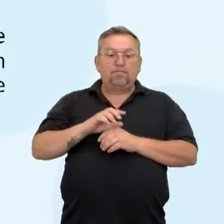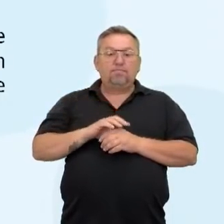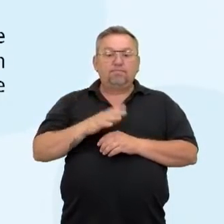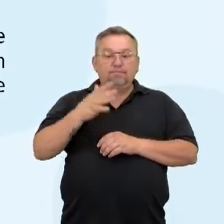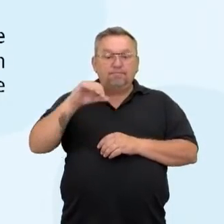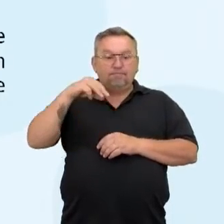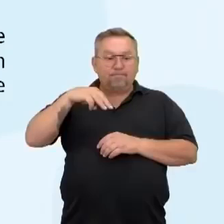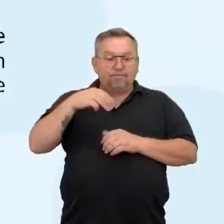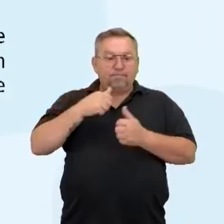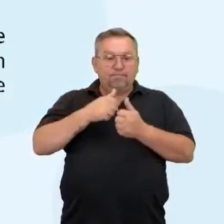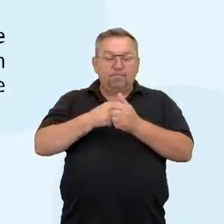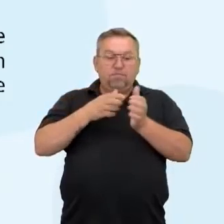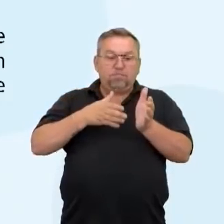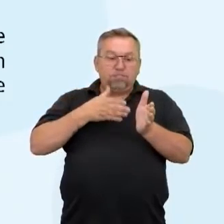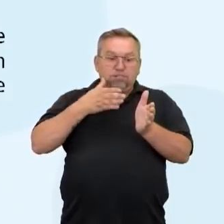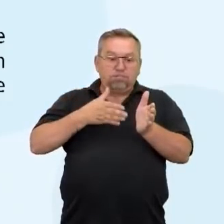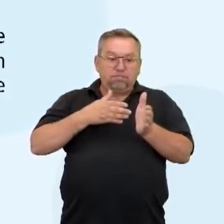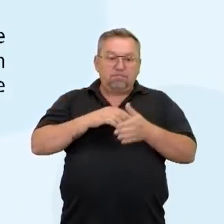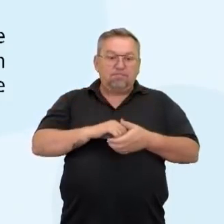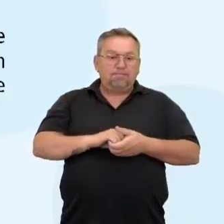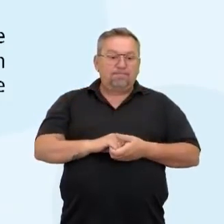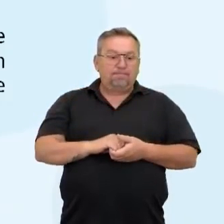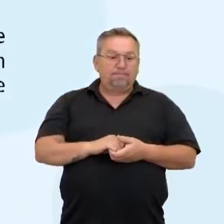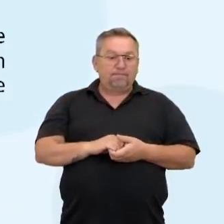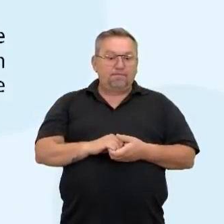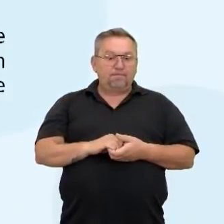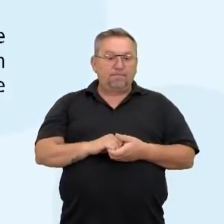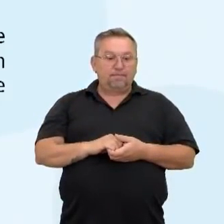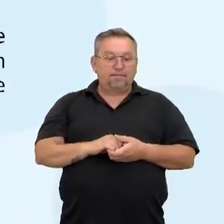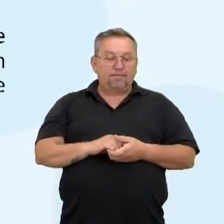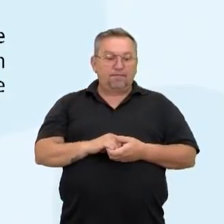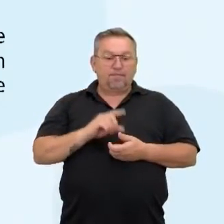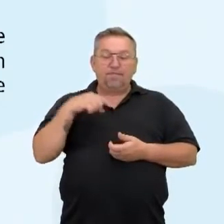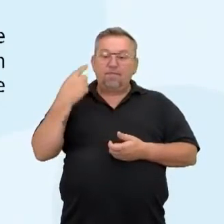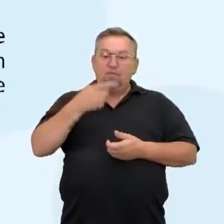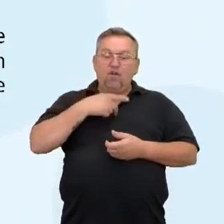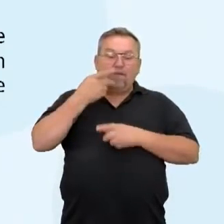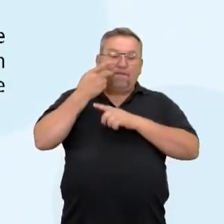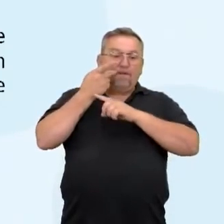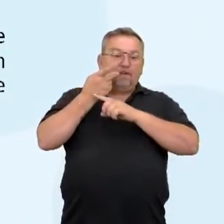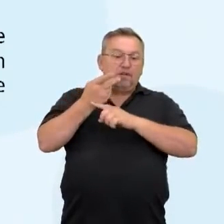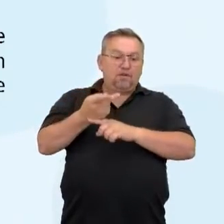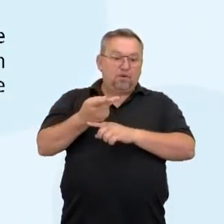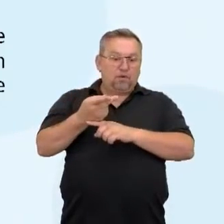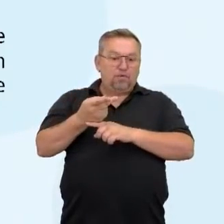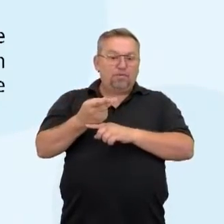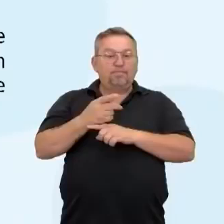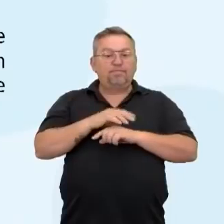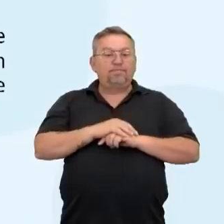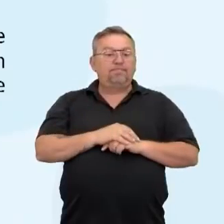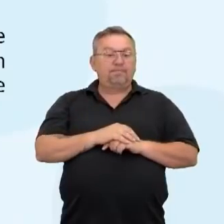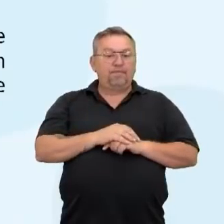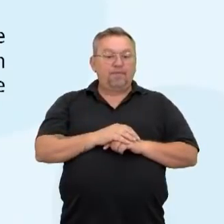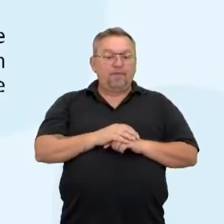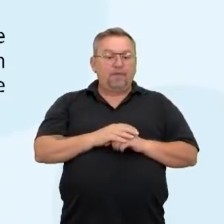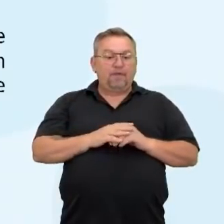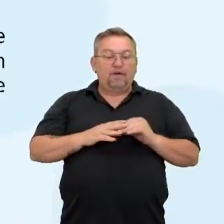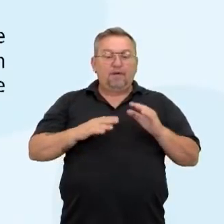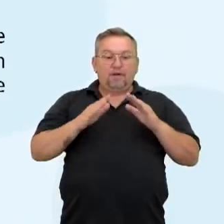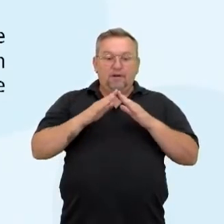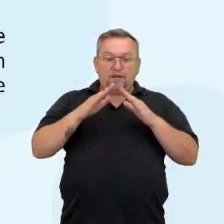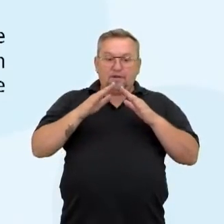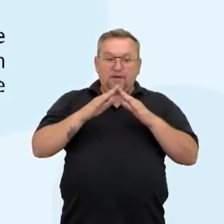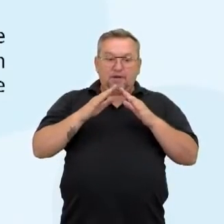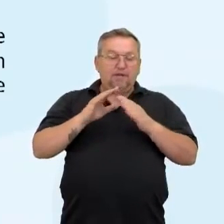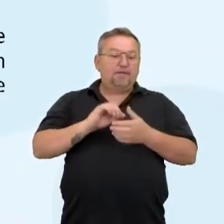da estação. We visited, mesma coisa aqui, né? A gente tem o visit, né? Que é visitar. Coloca o ED,